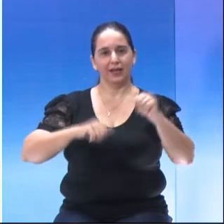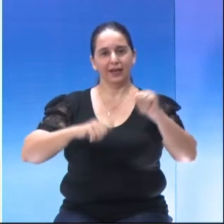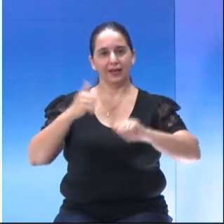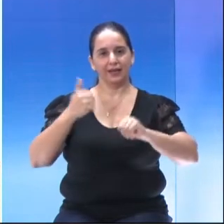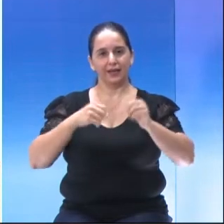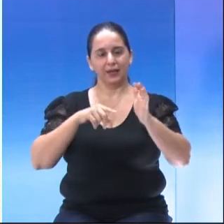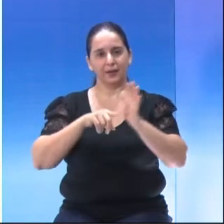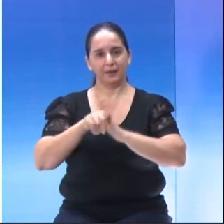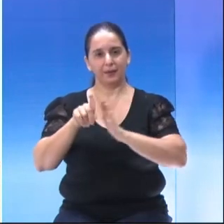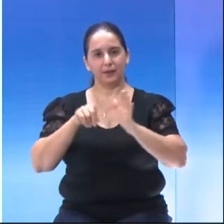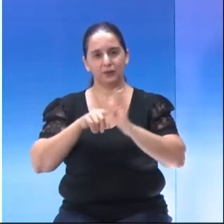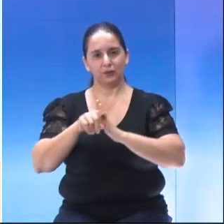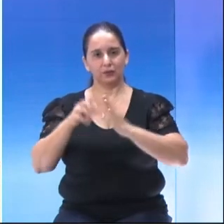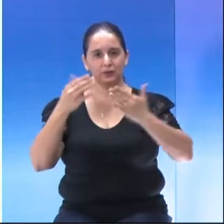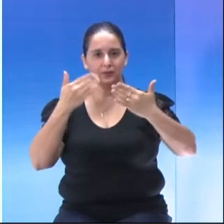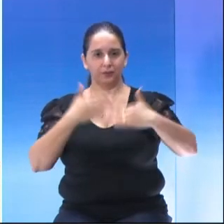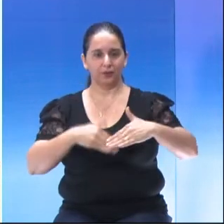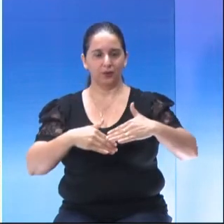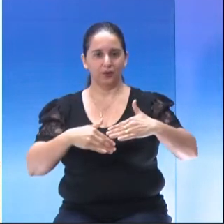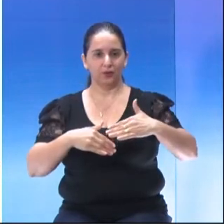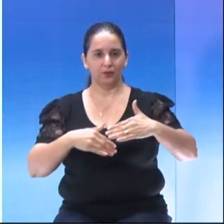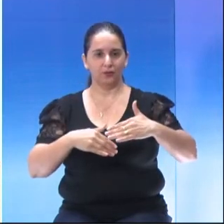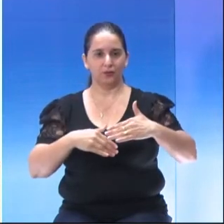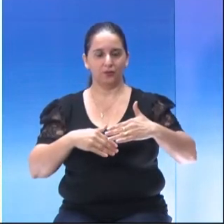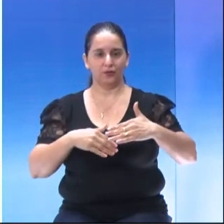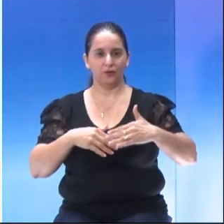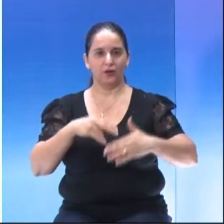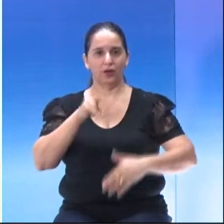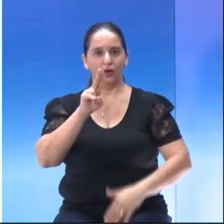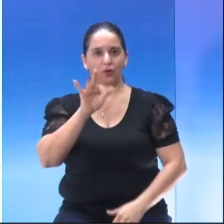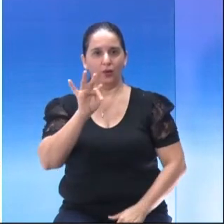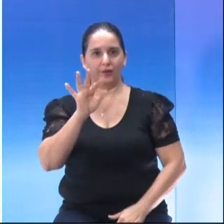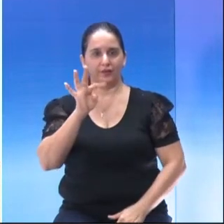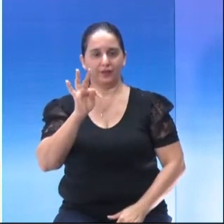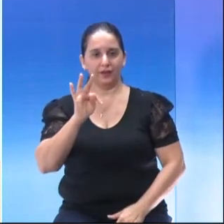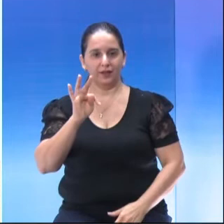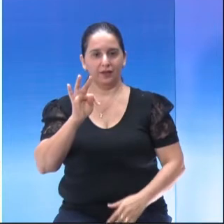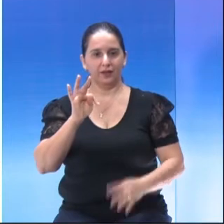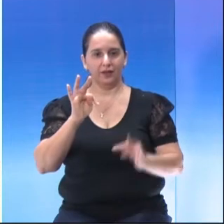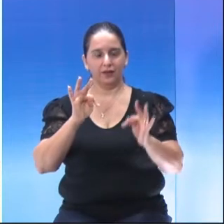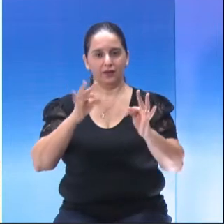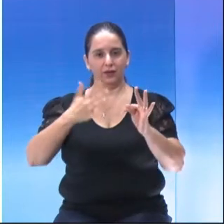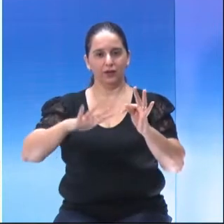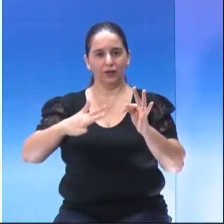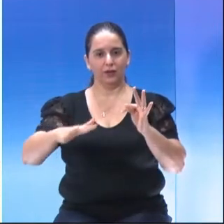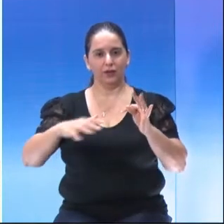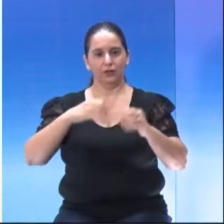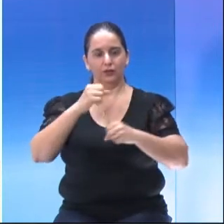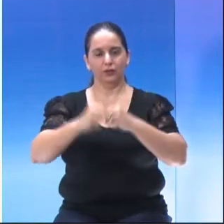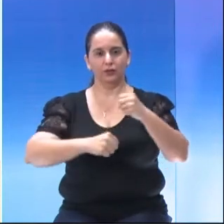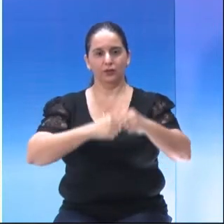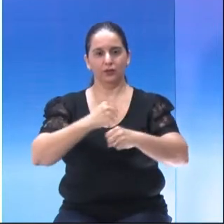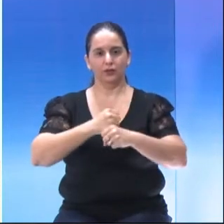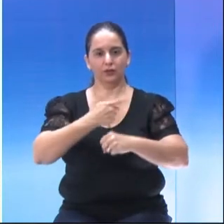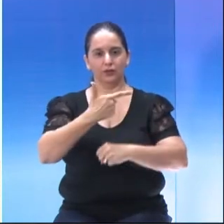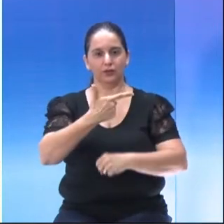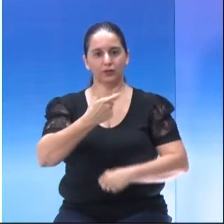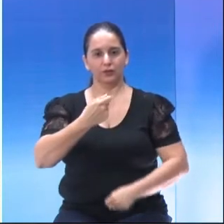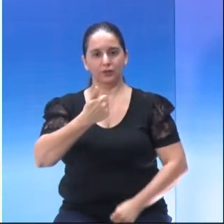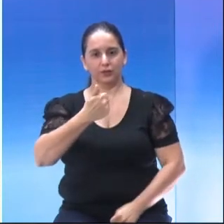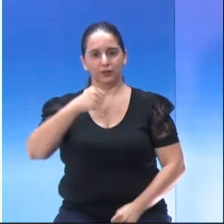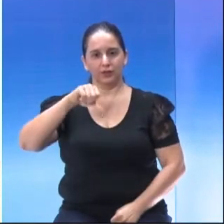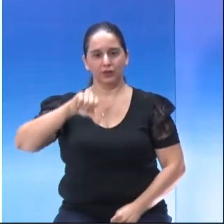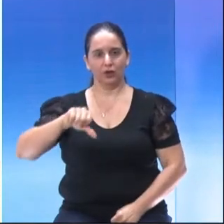questões da prova da UFT 2019-2, certo? Também prova tranquila, certo? Você que vai